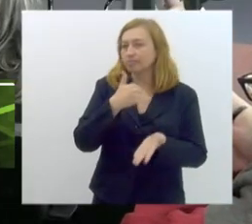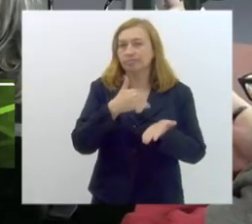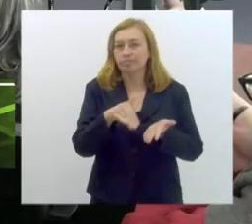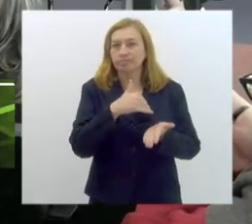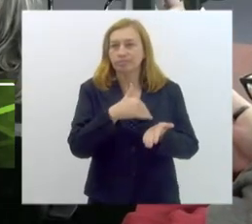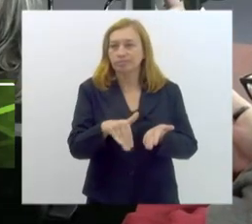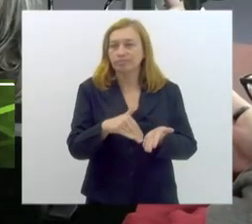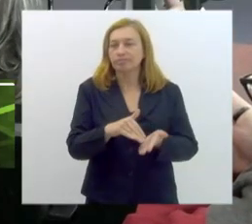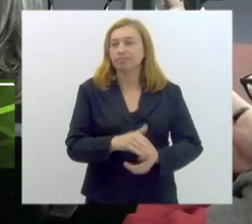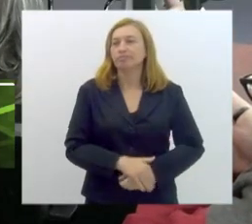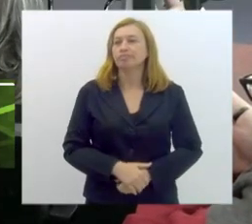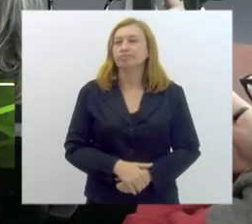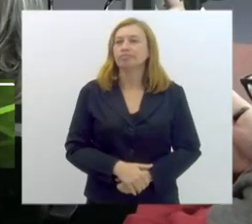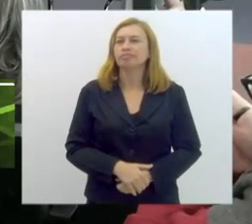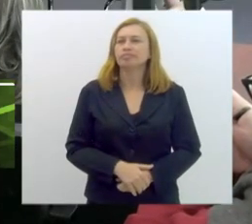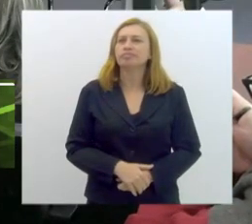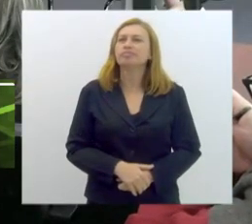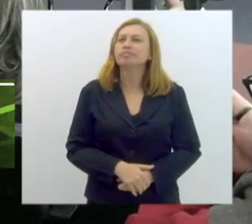secretária